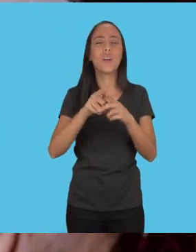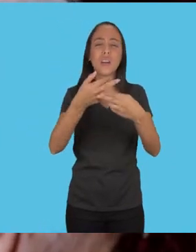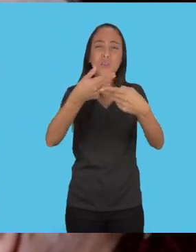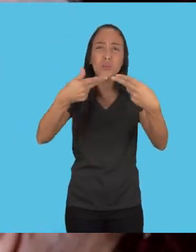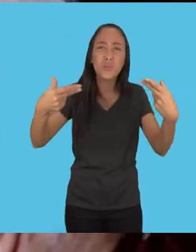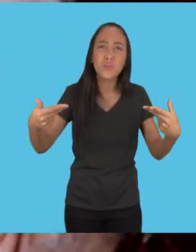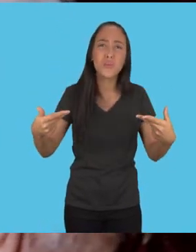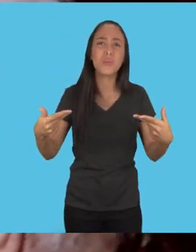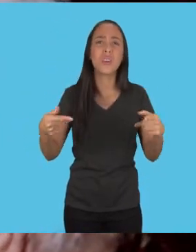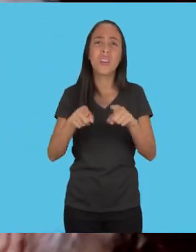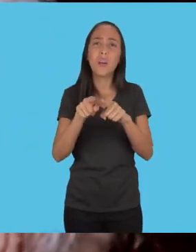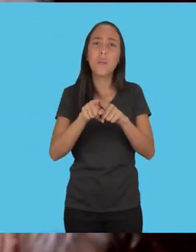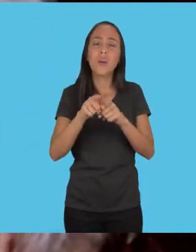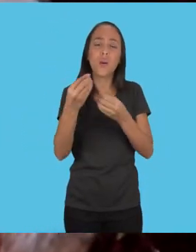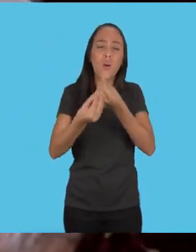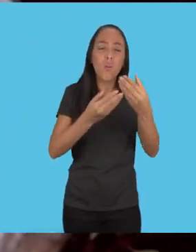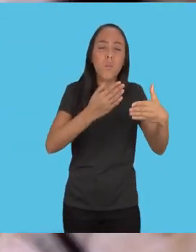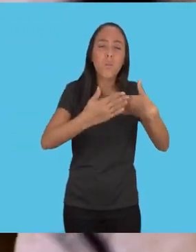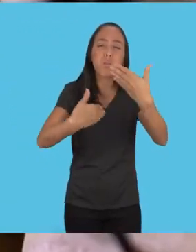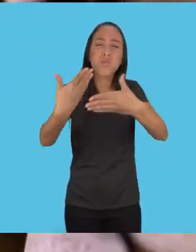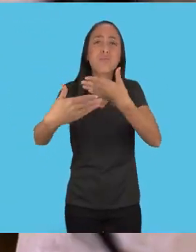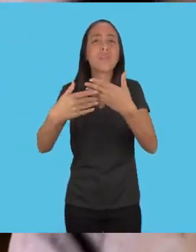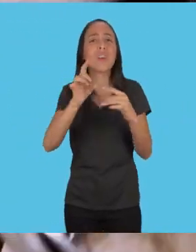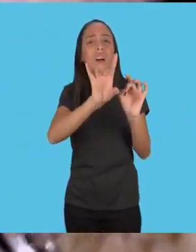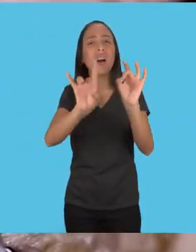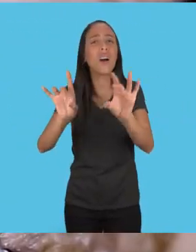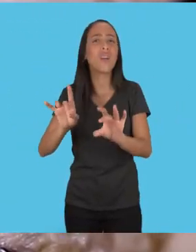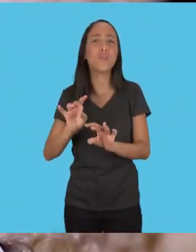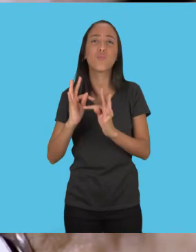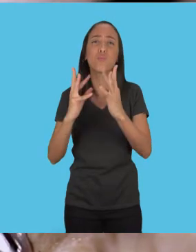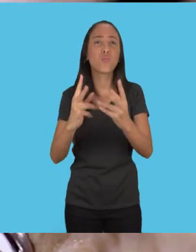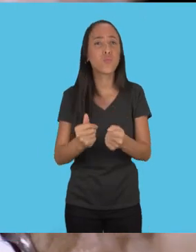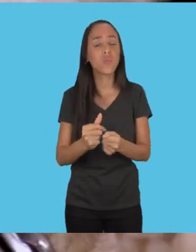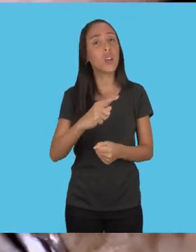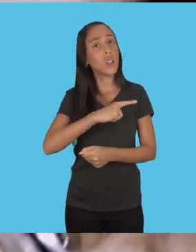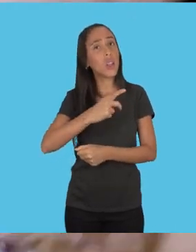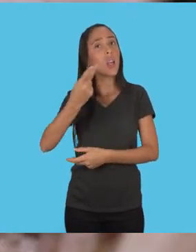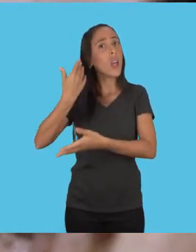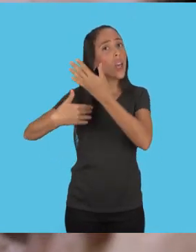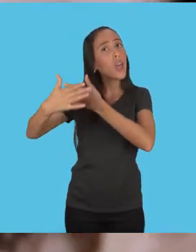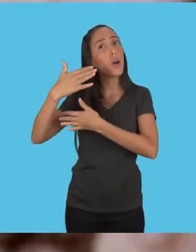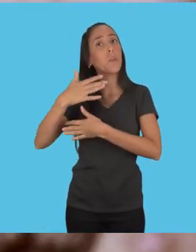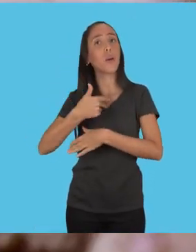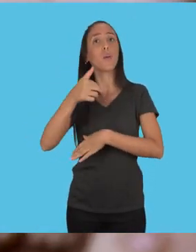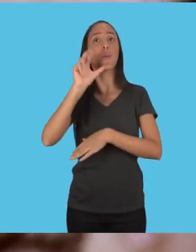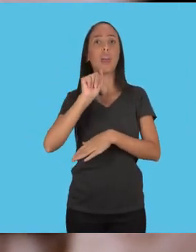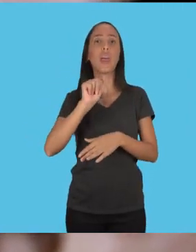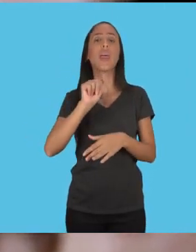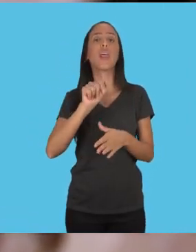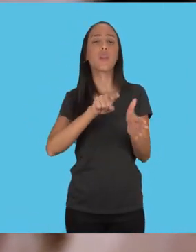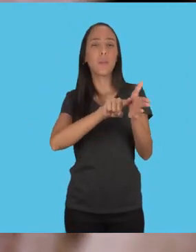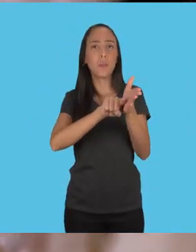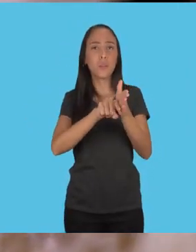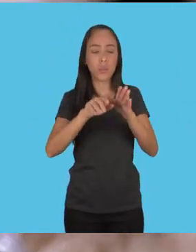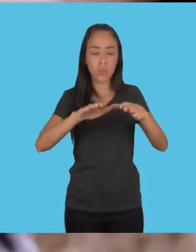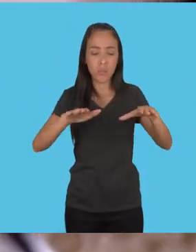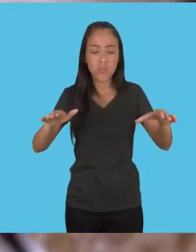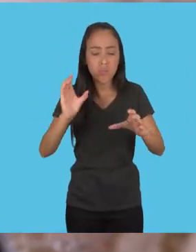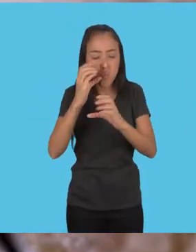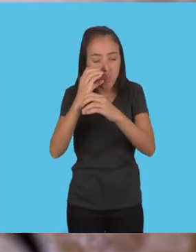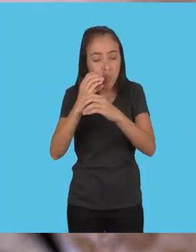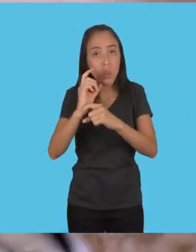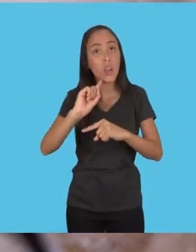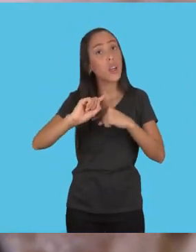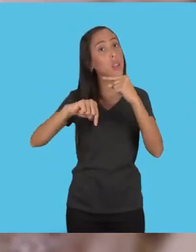coisas, pelos processos, por tudo. Houve épocas que eu fui pesquisador de bancada. Outras épocas